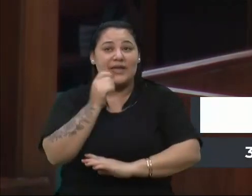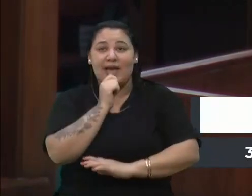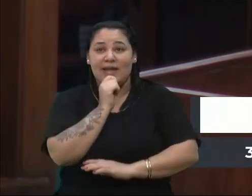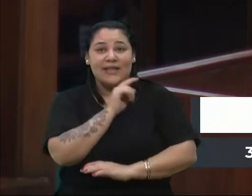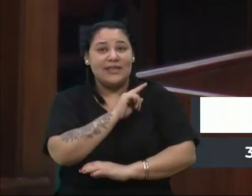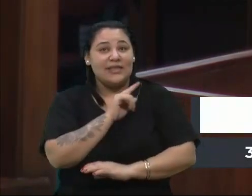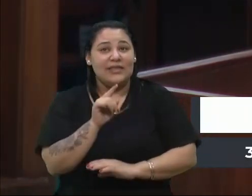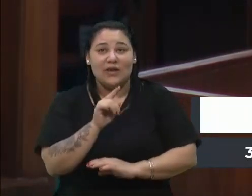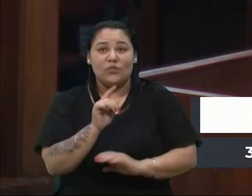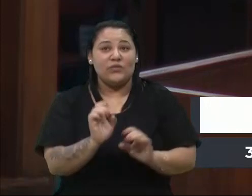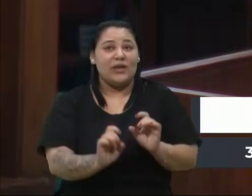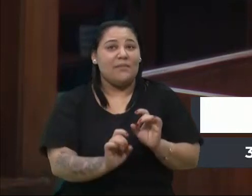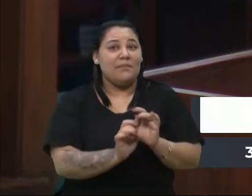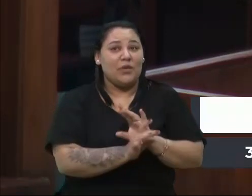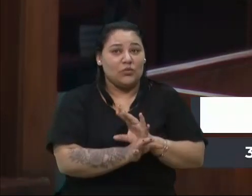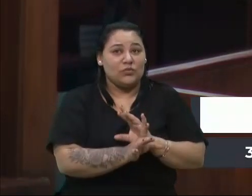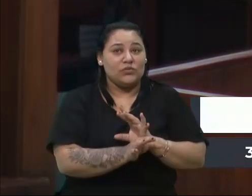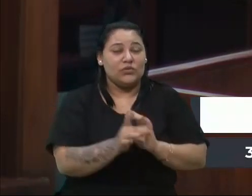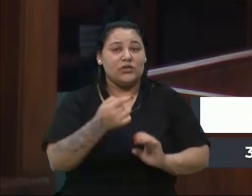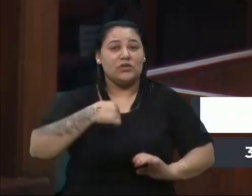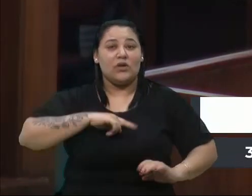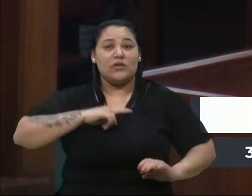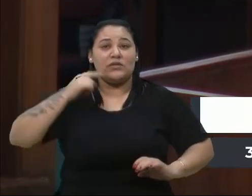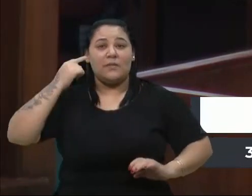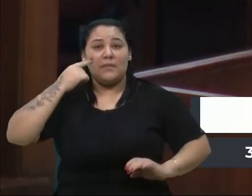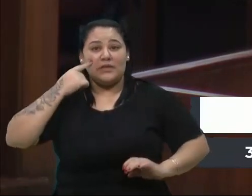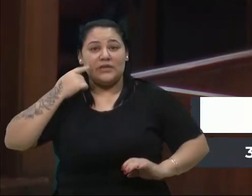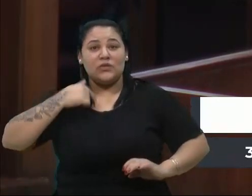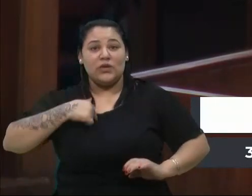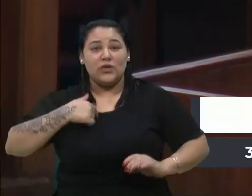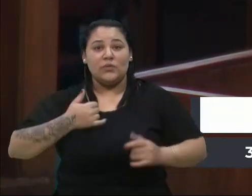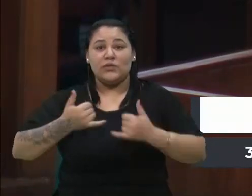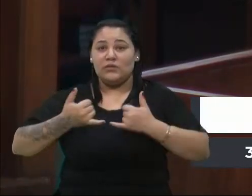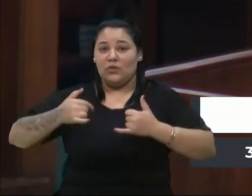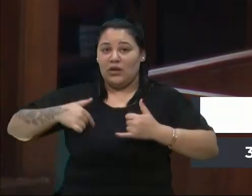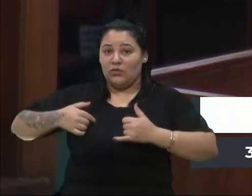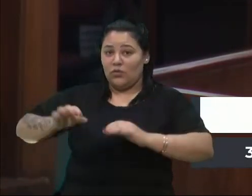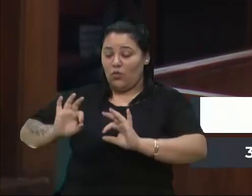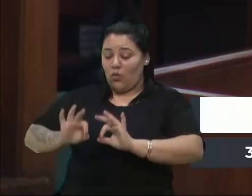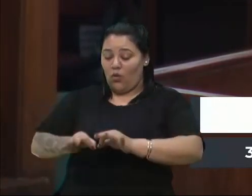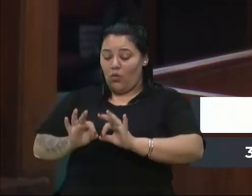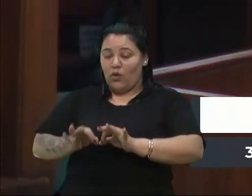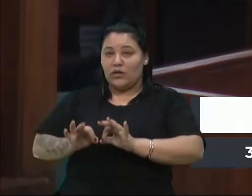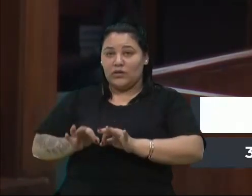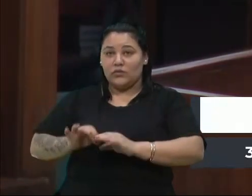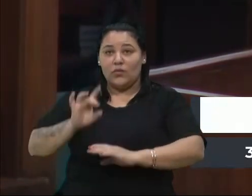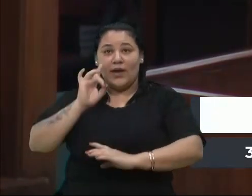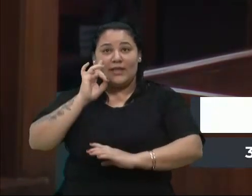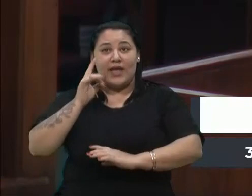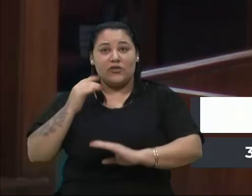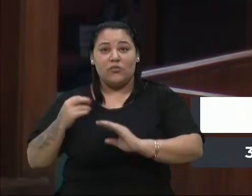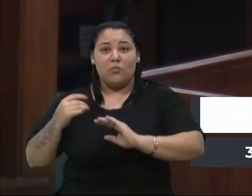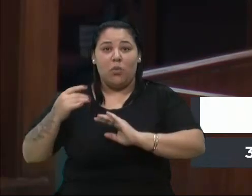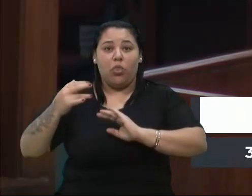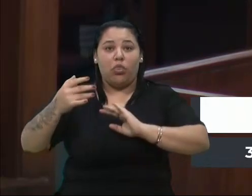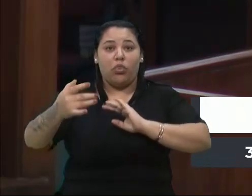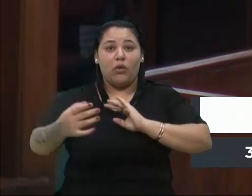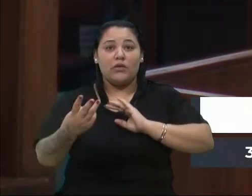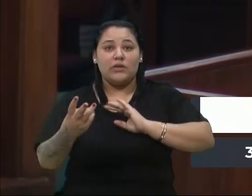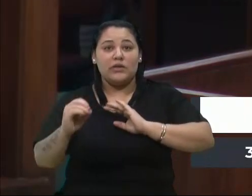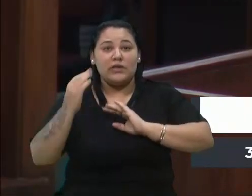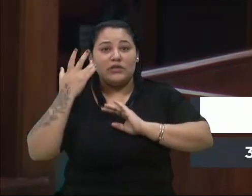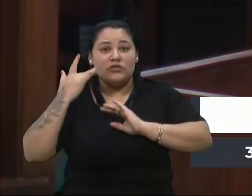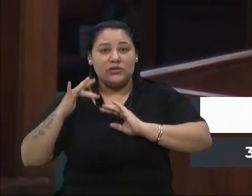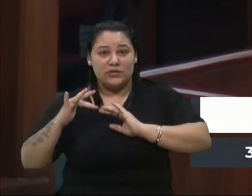e nós estamos pensando, eu, inclusive, estou concordando com a ideia de prorrogar talvez mais 30 dias, para